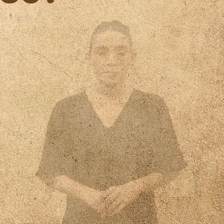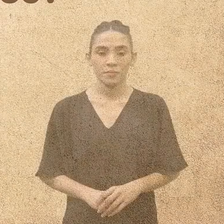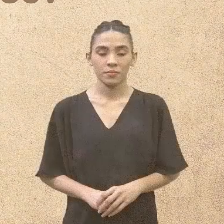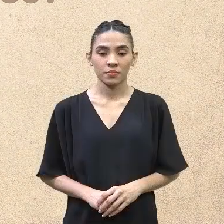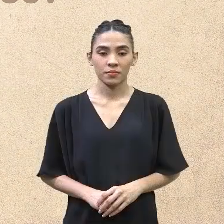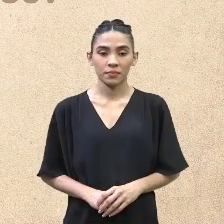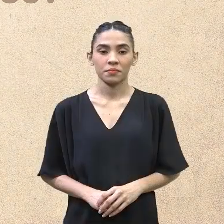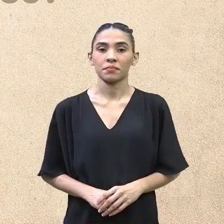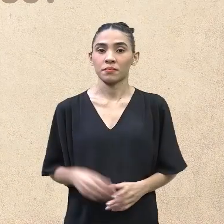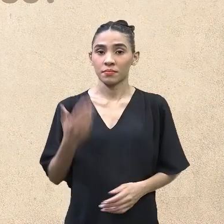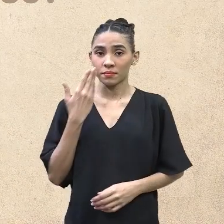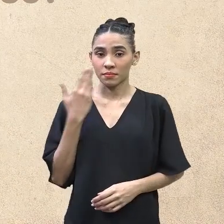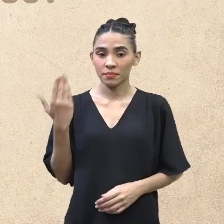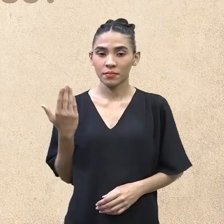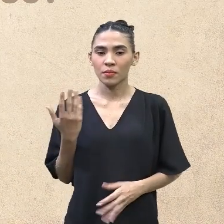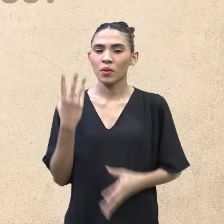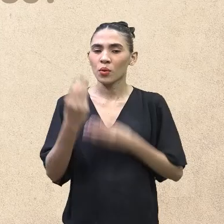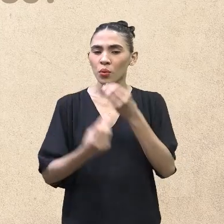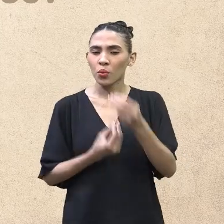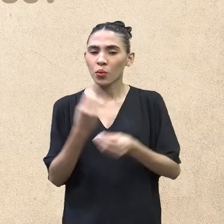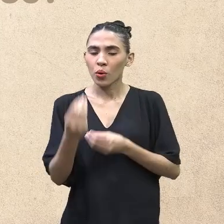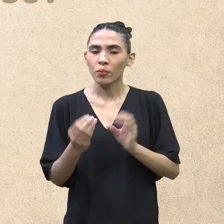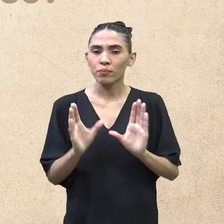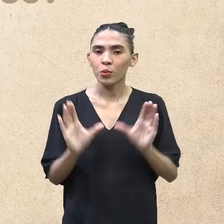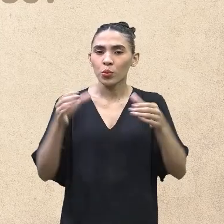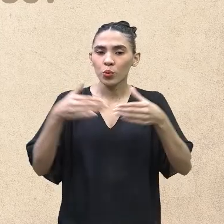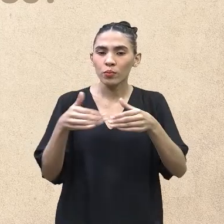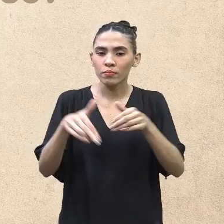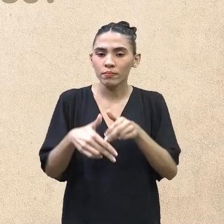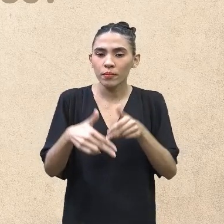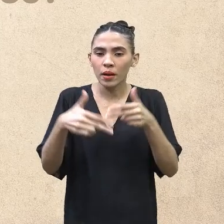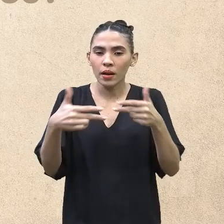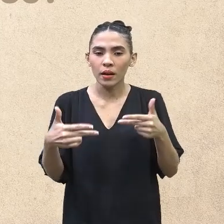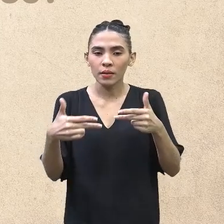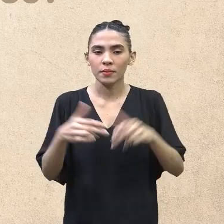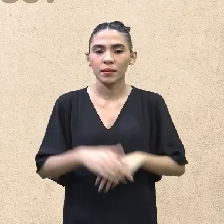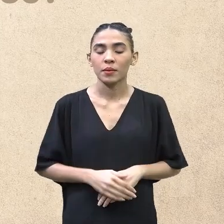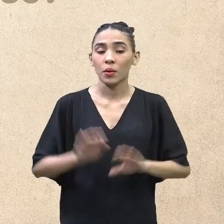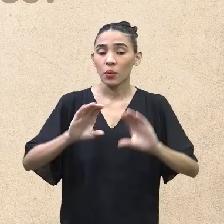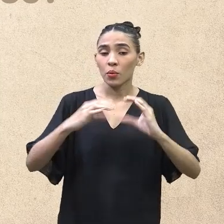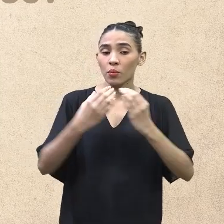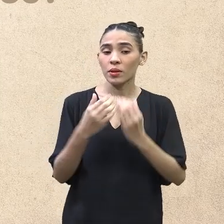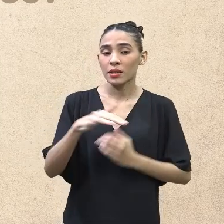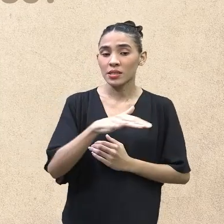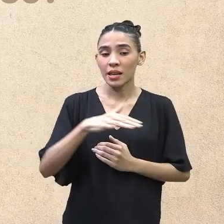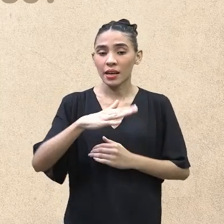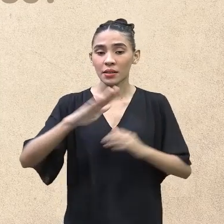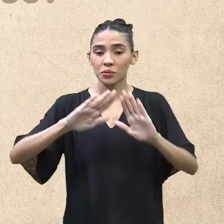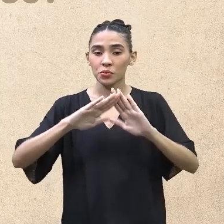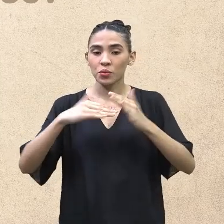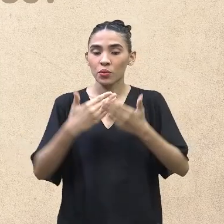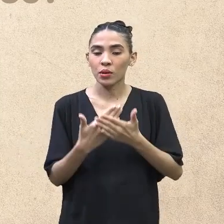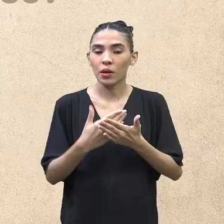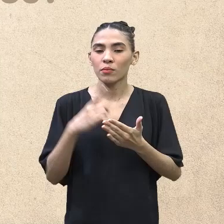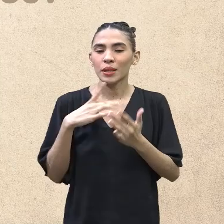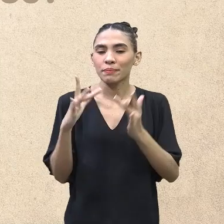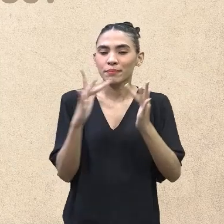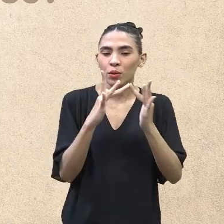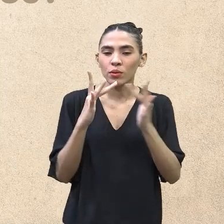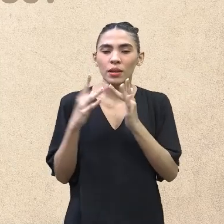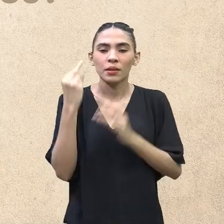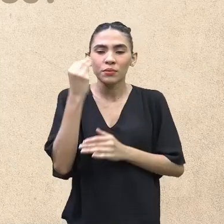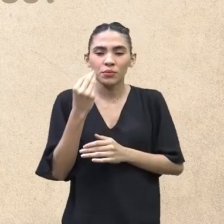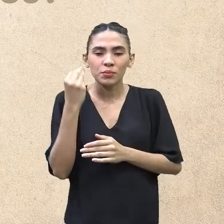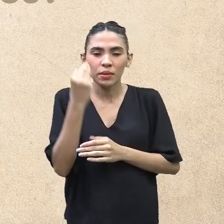Olha aí, pessoal, como é que os grupos étnicos da comunidade escolar convivem com